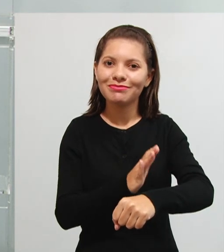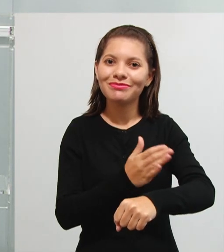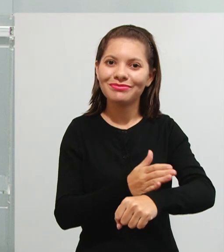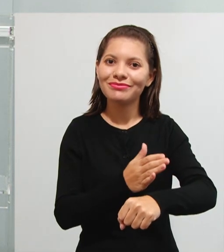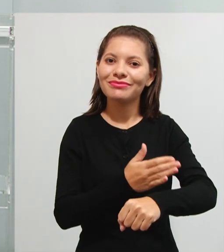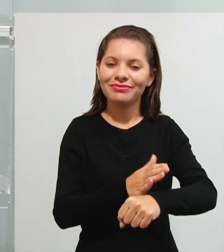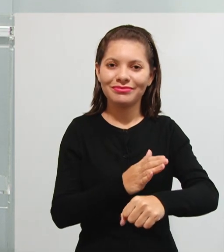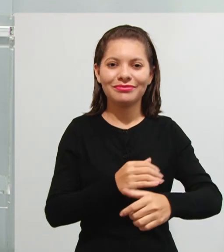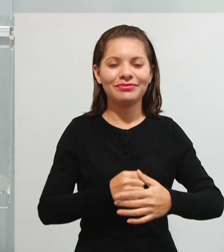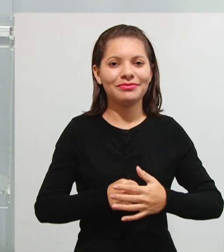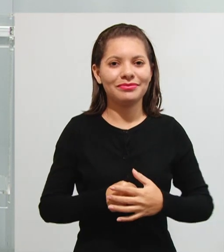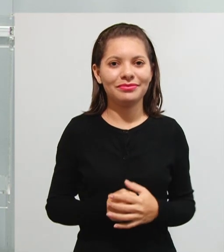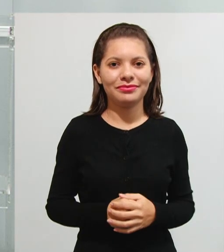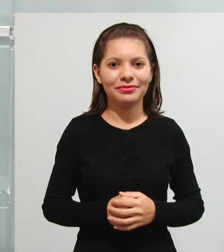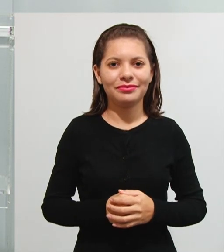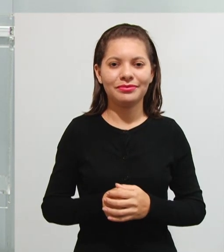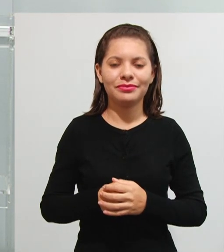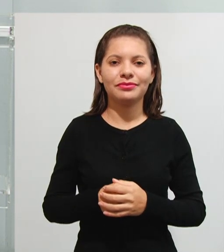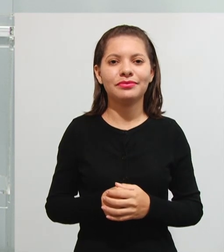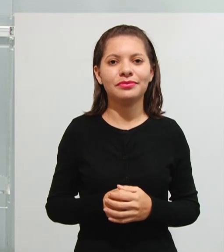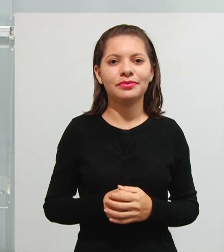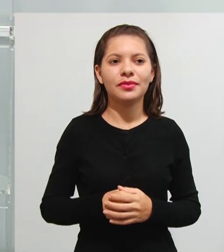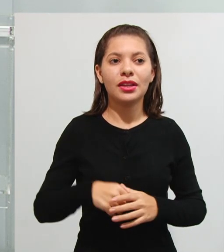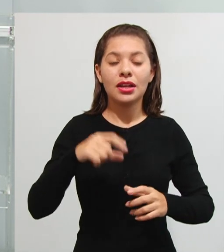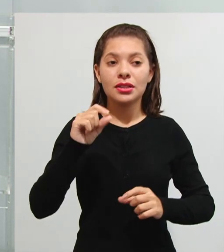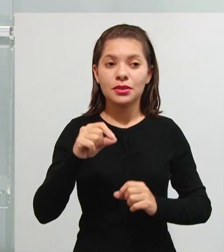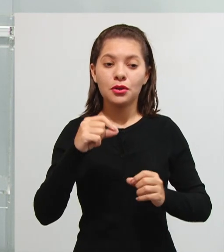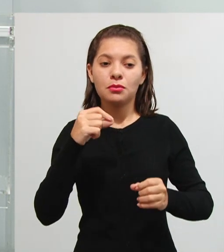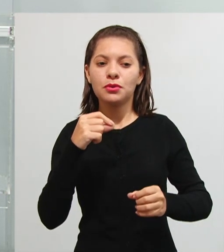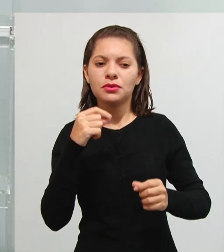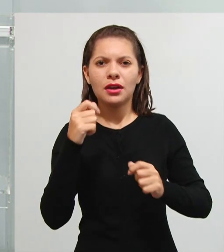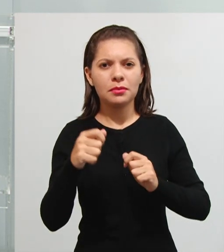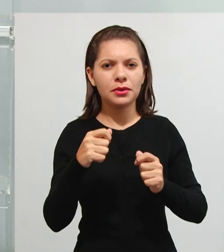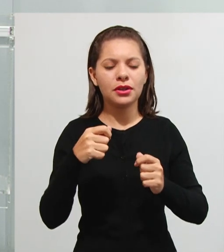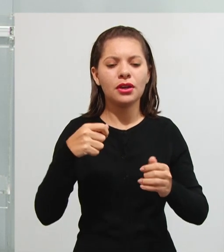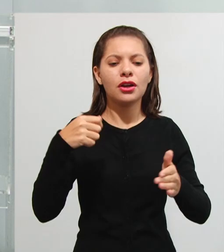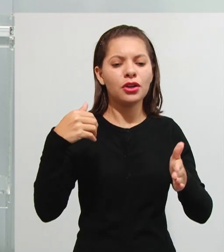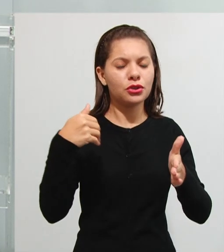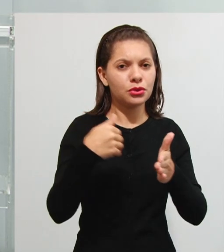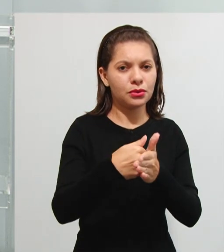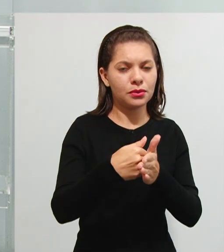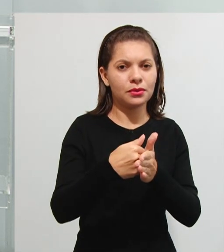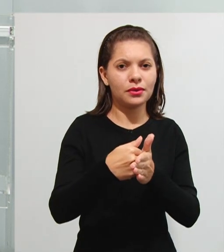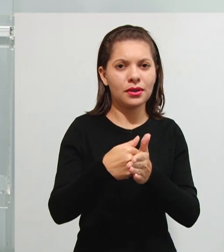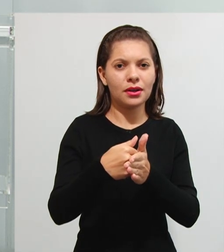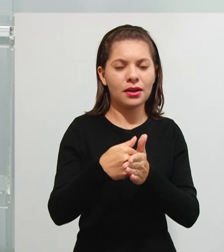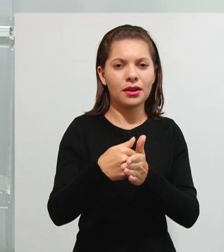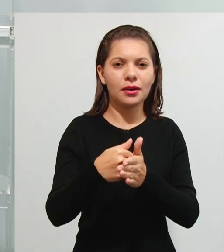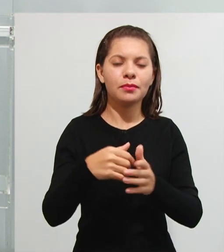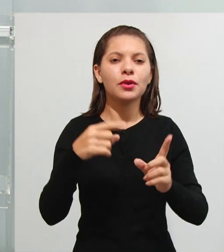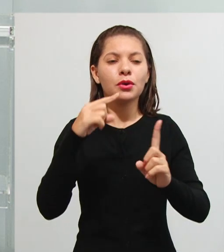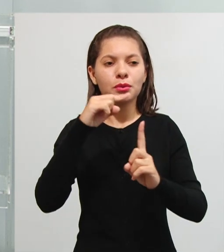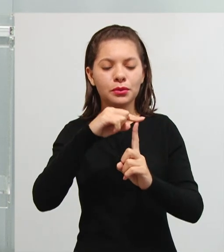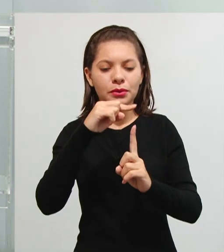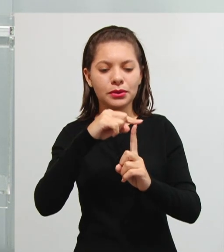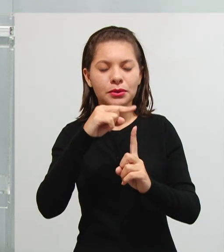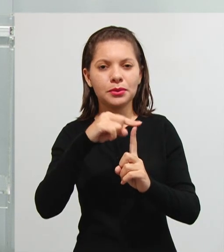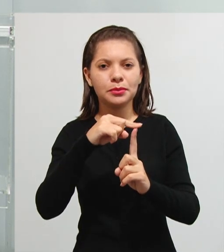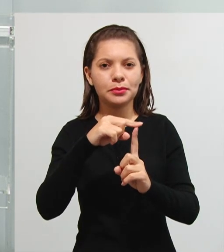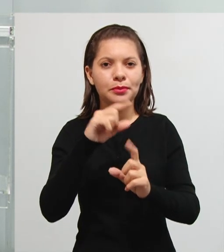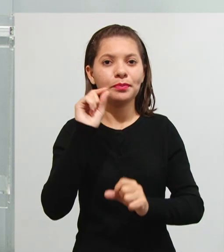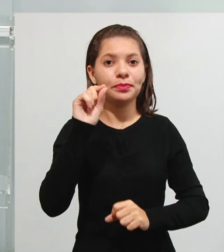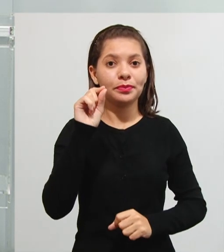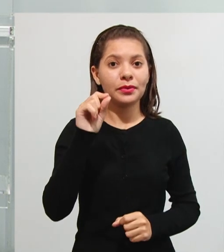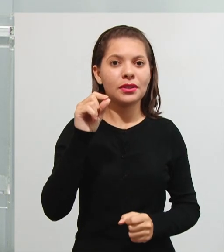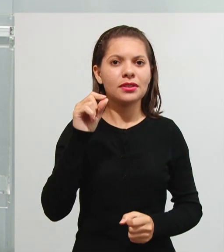um atleta né ele sabe jogar aquilo aquele esporte ele sabe jogar aquela modalidade né mas mesmo